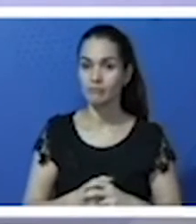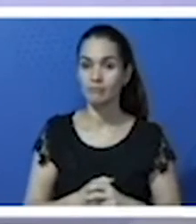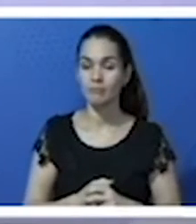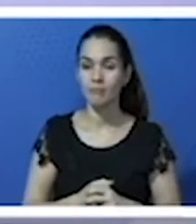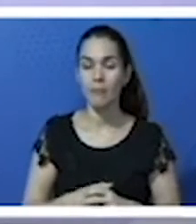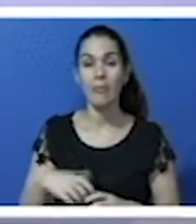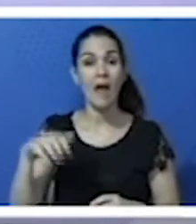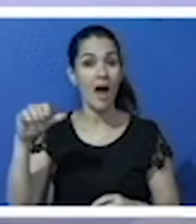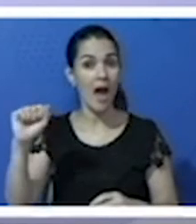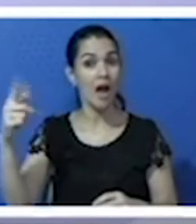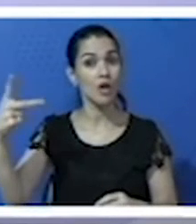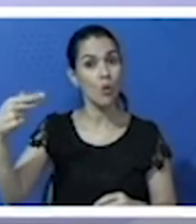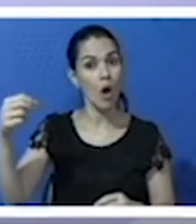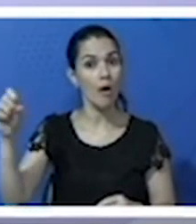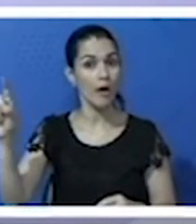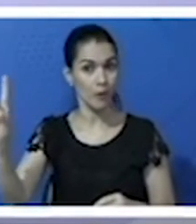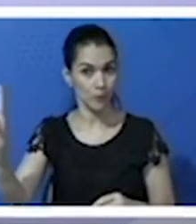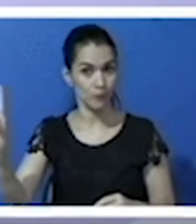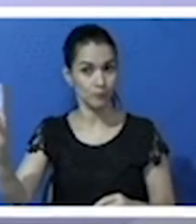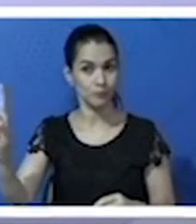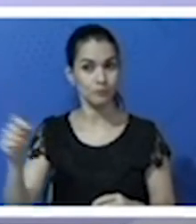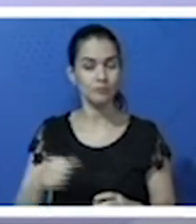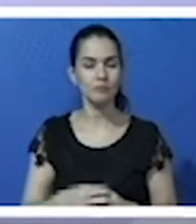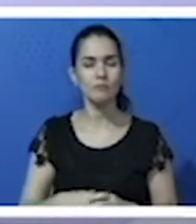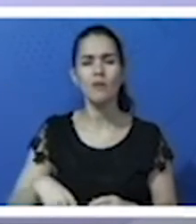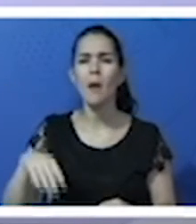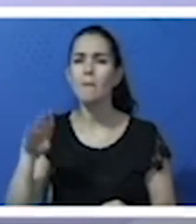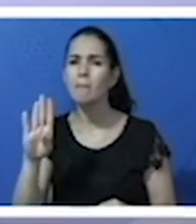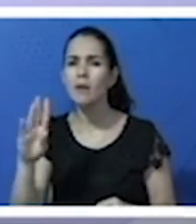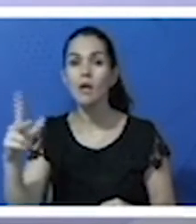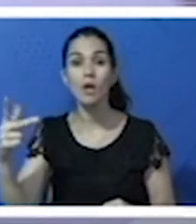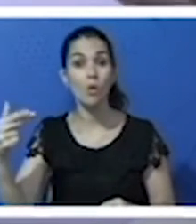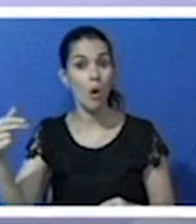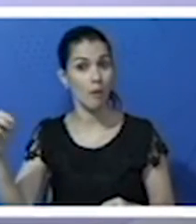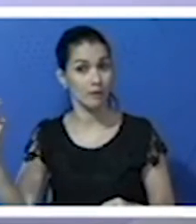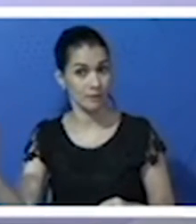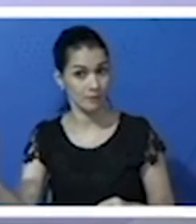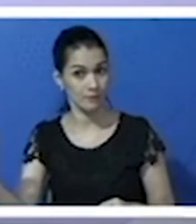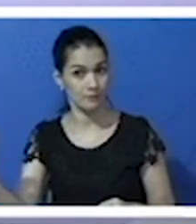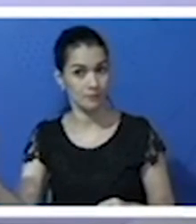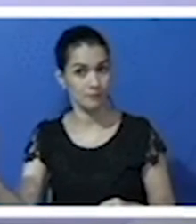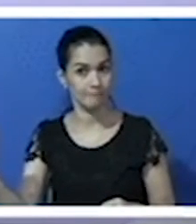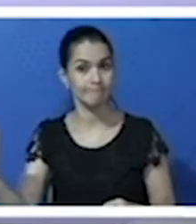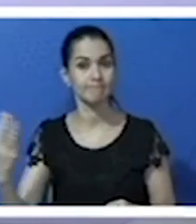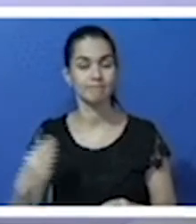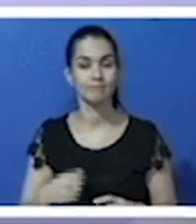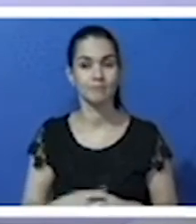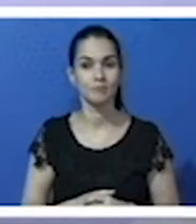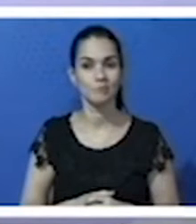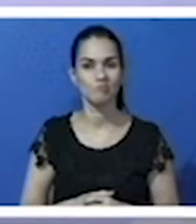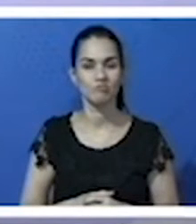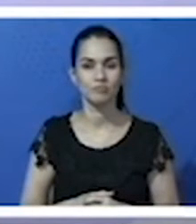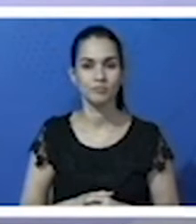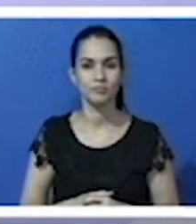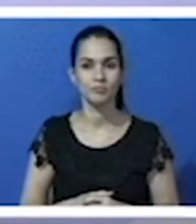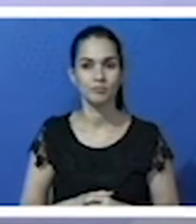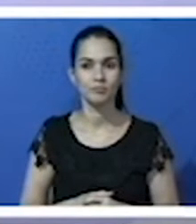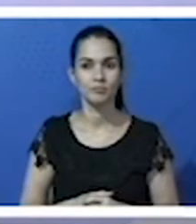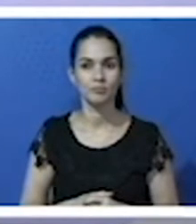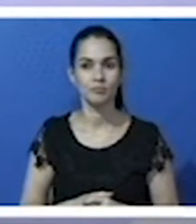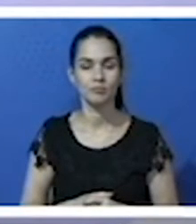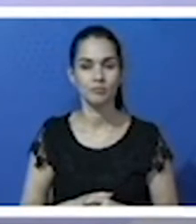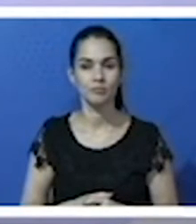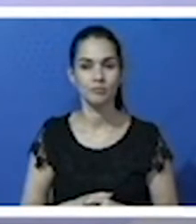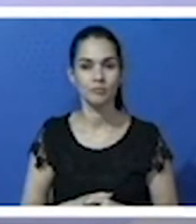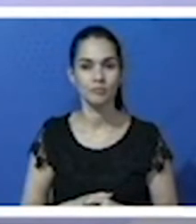Então, o a é igual a 1, que é antes da letra ao quadrado. O b é igual a 3, que é o número antes da